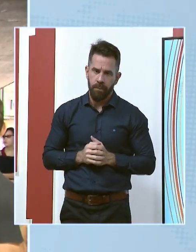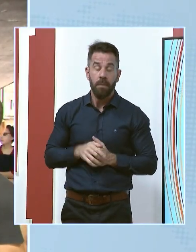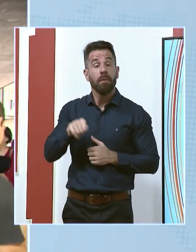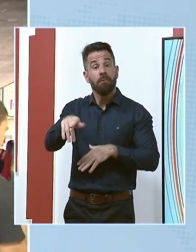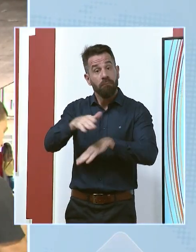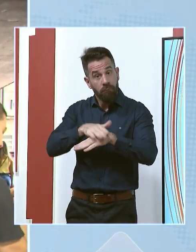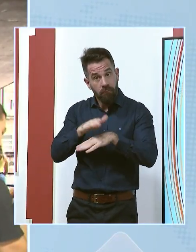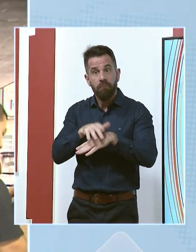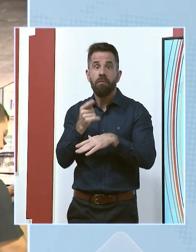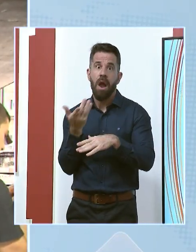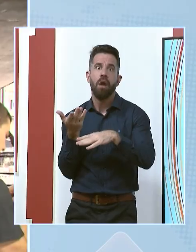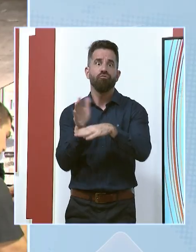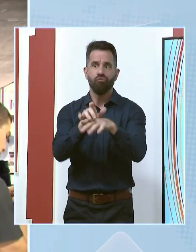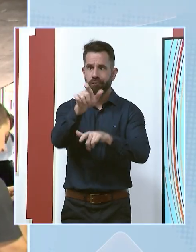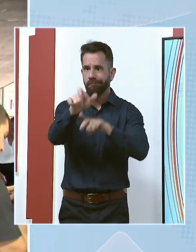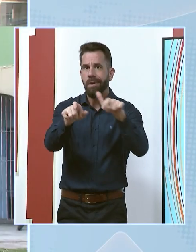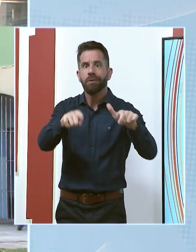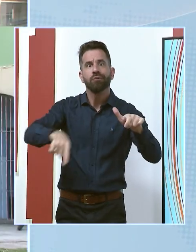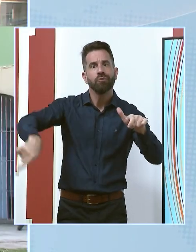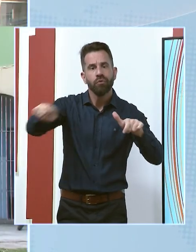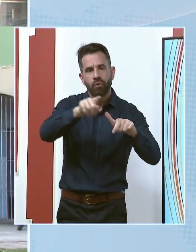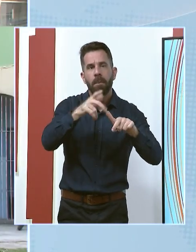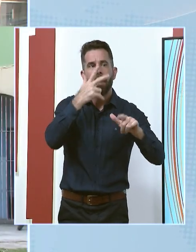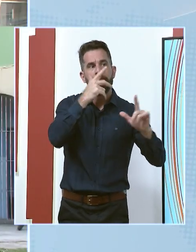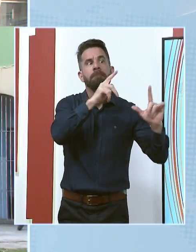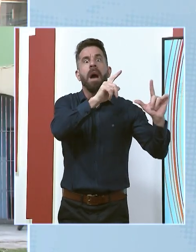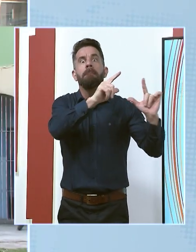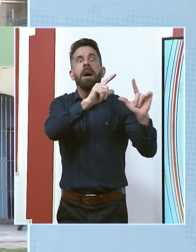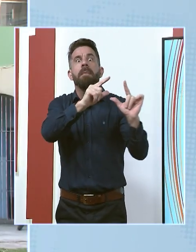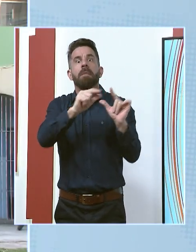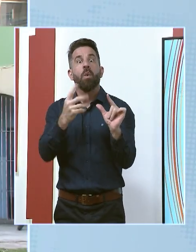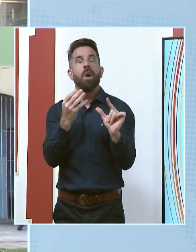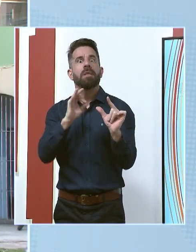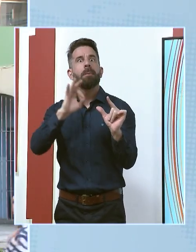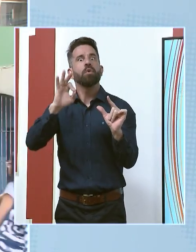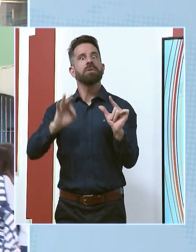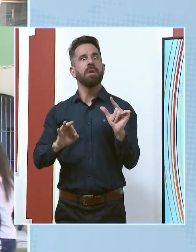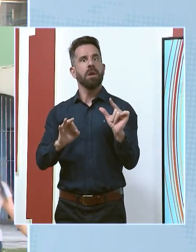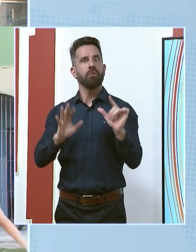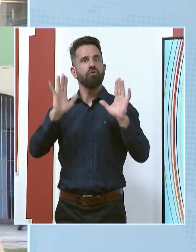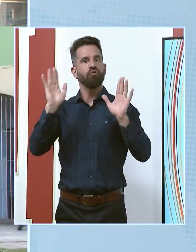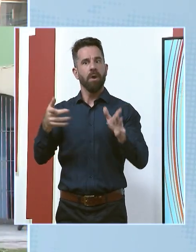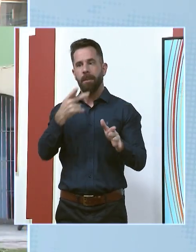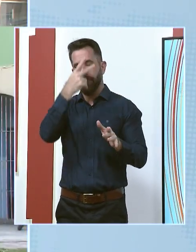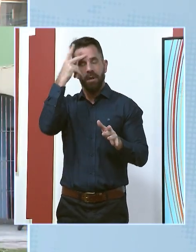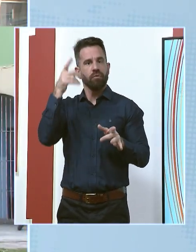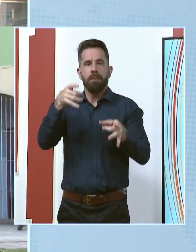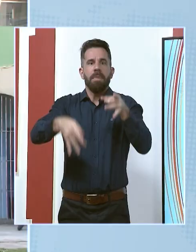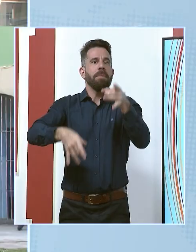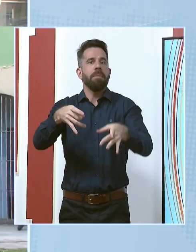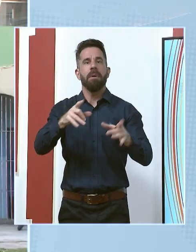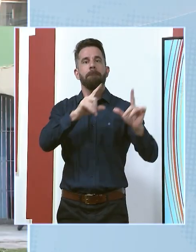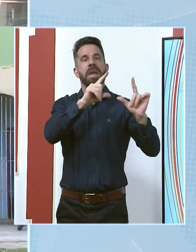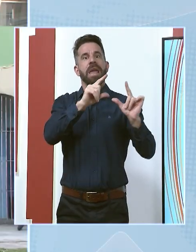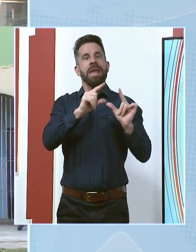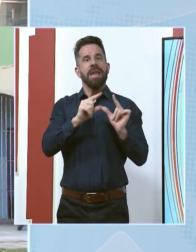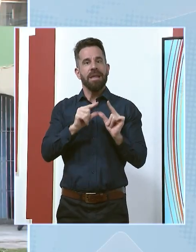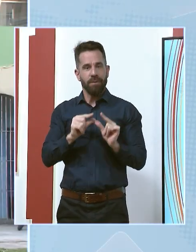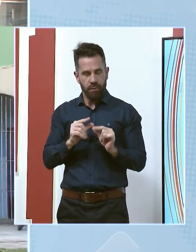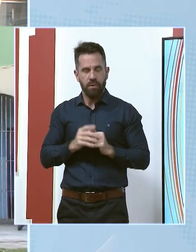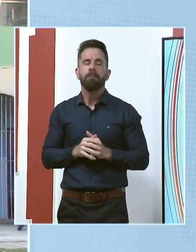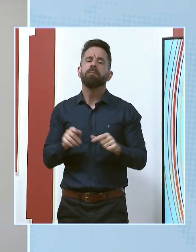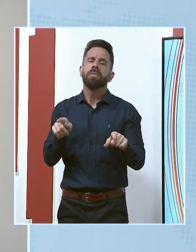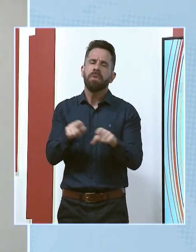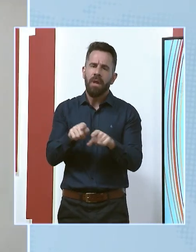médio caísse mais de 40% em 2 anos. E para que a reprovação escolar diminuísse mais de 30% no